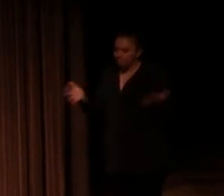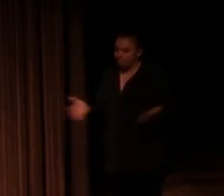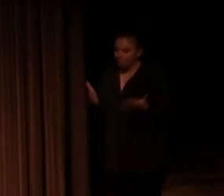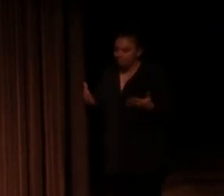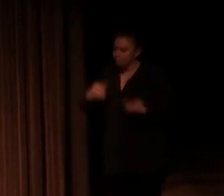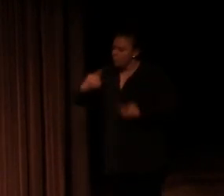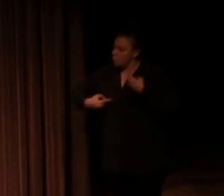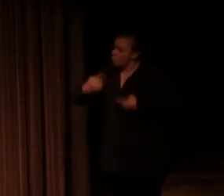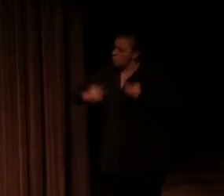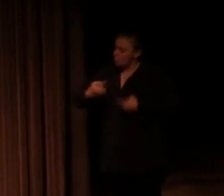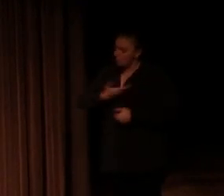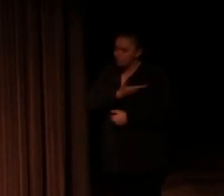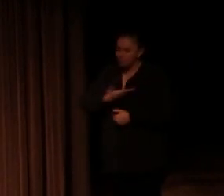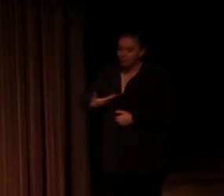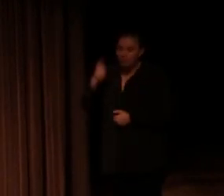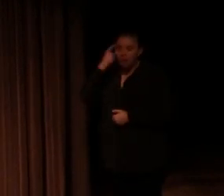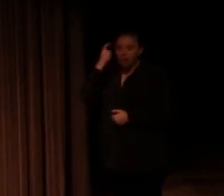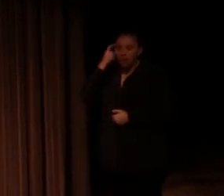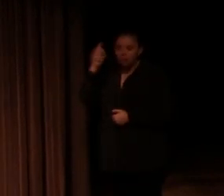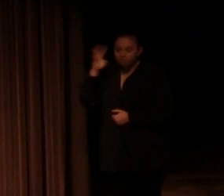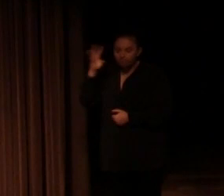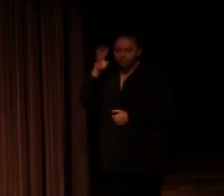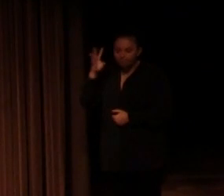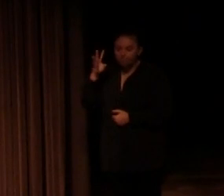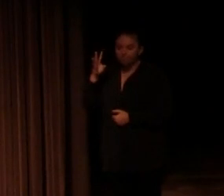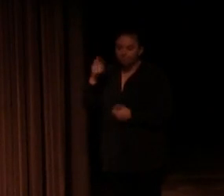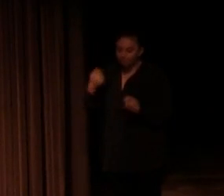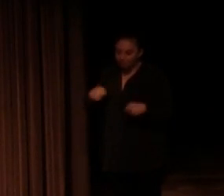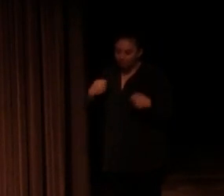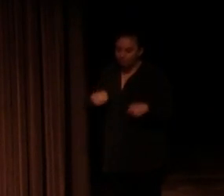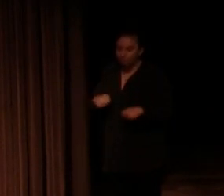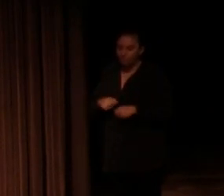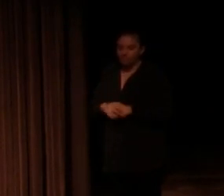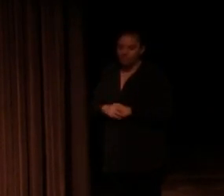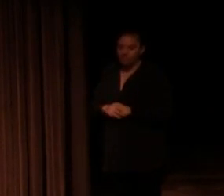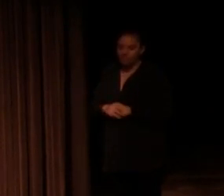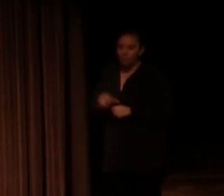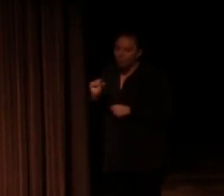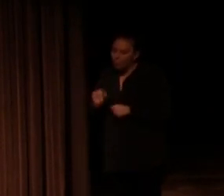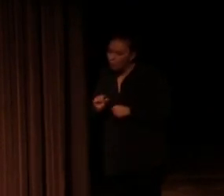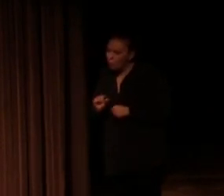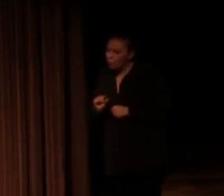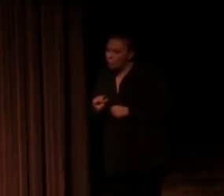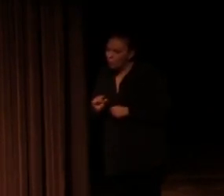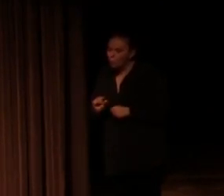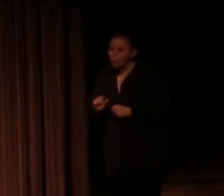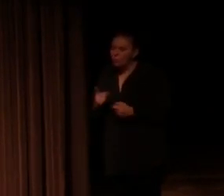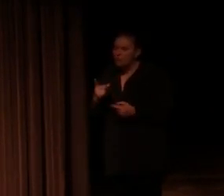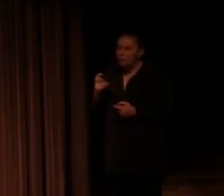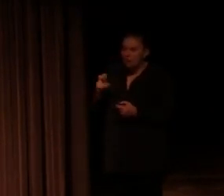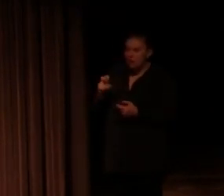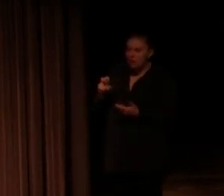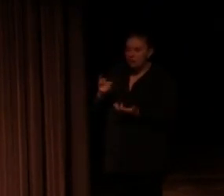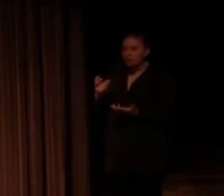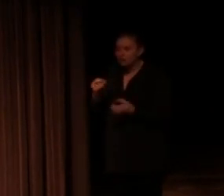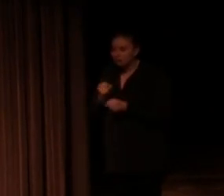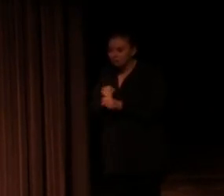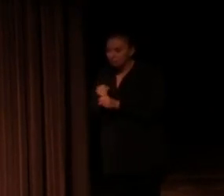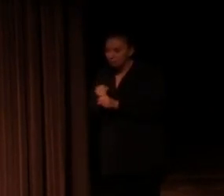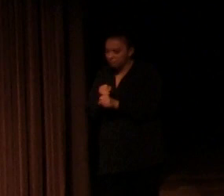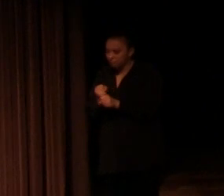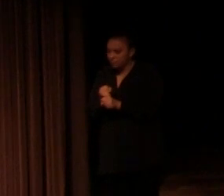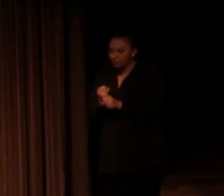pública pensada corretamente fazem a diferença é muito pouco se a gente pensar que 15 20 anos até então esse era